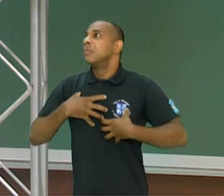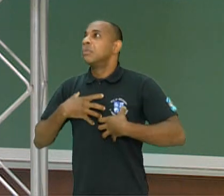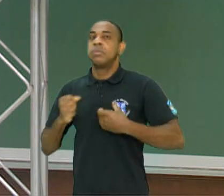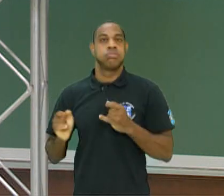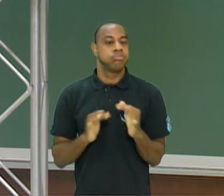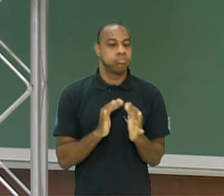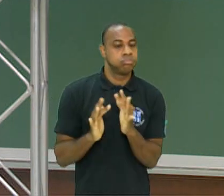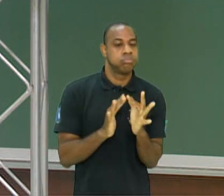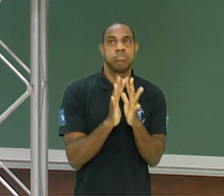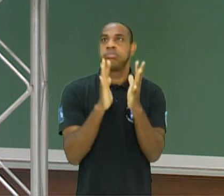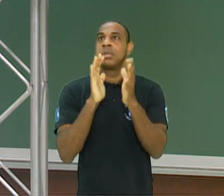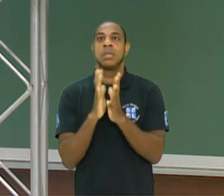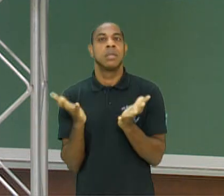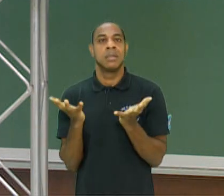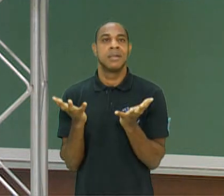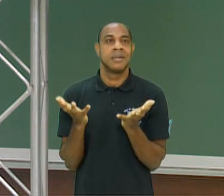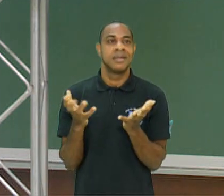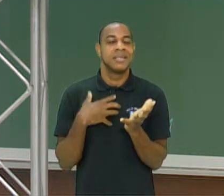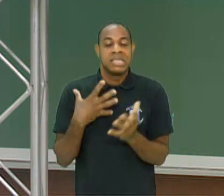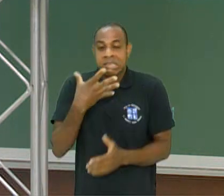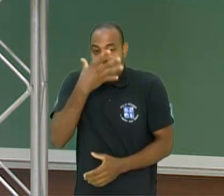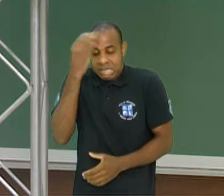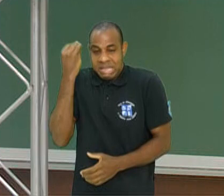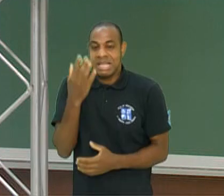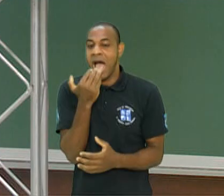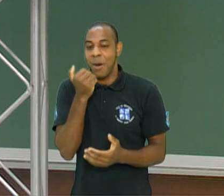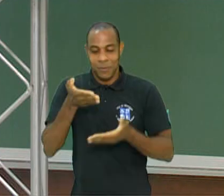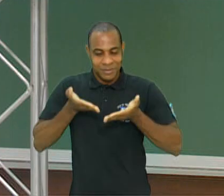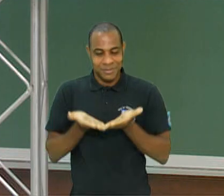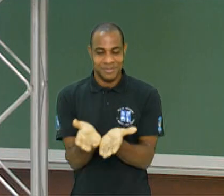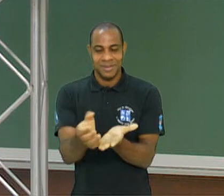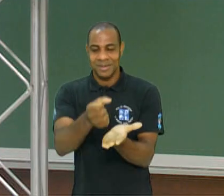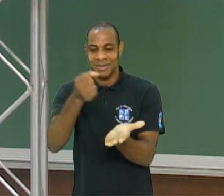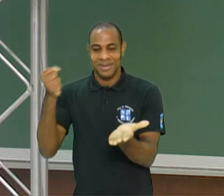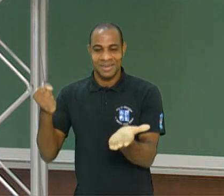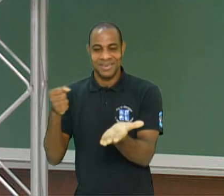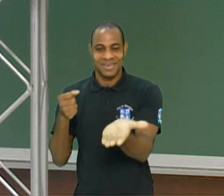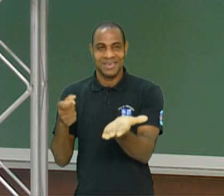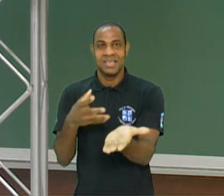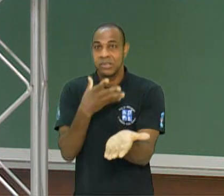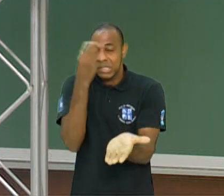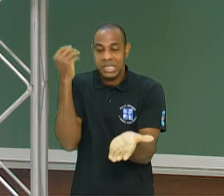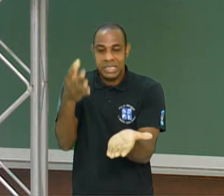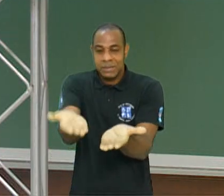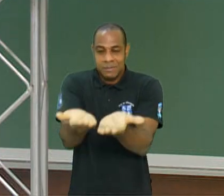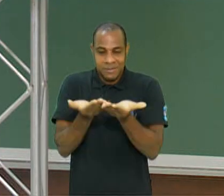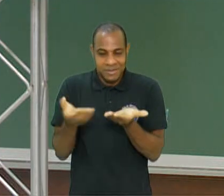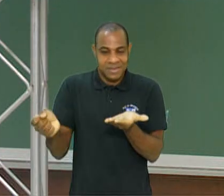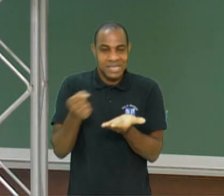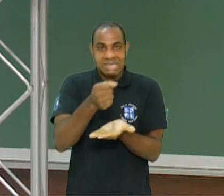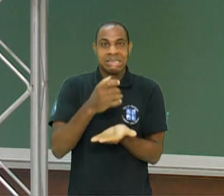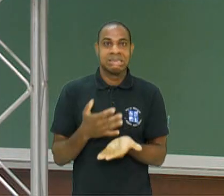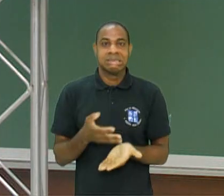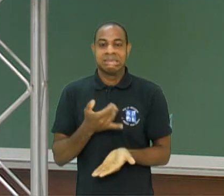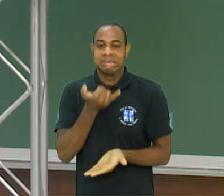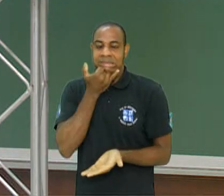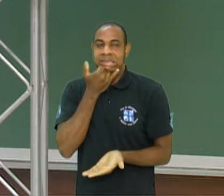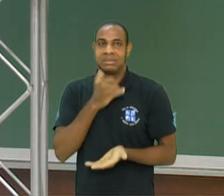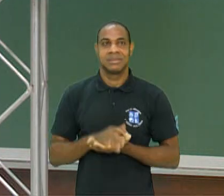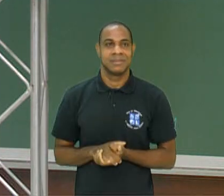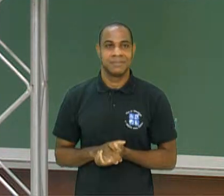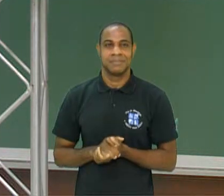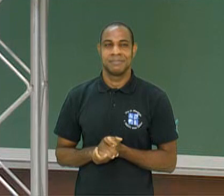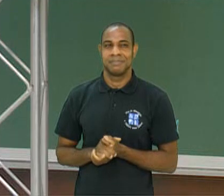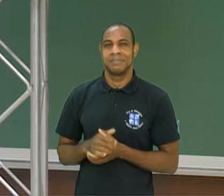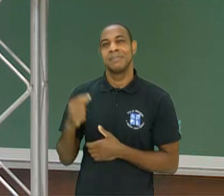escadas. Resultado, eu tinha esquecido de tirar o meu jantar do forno.